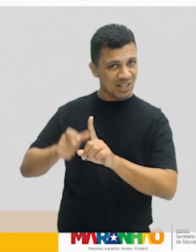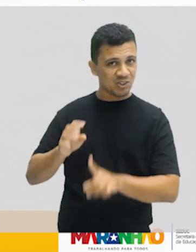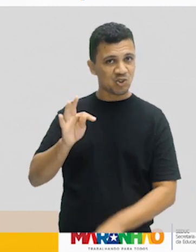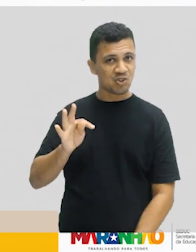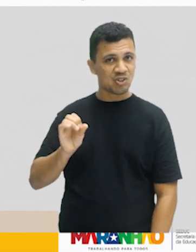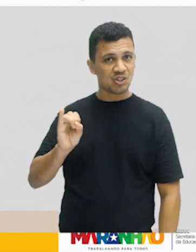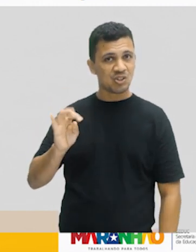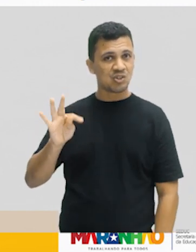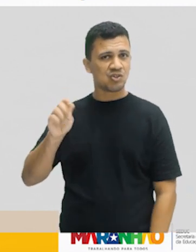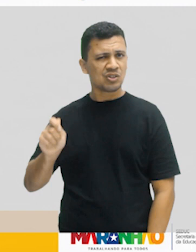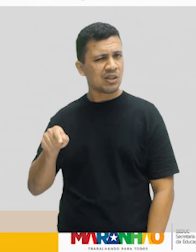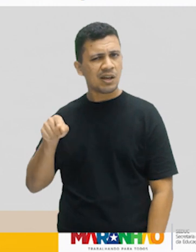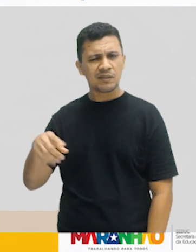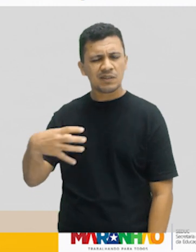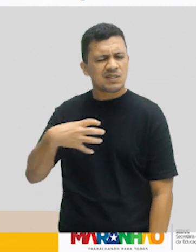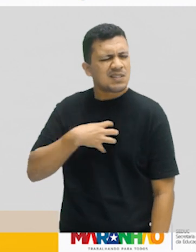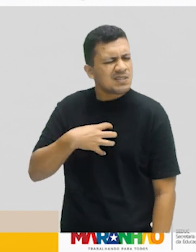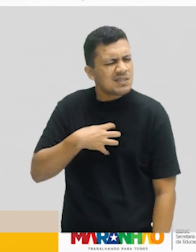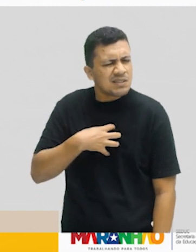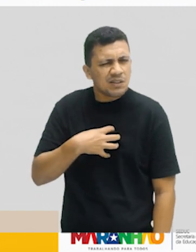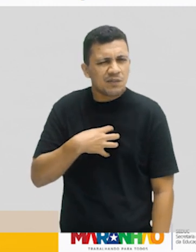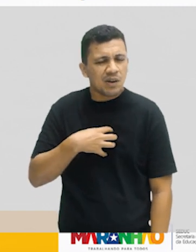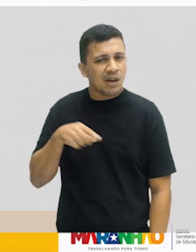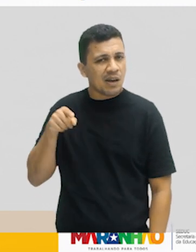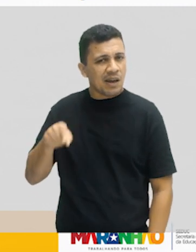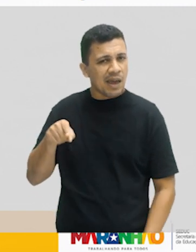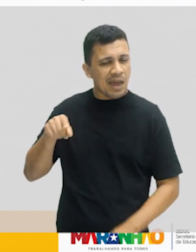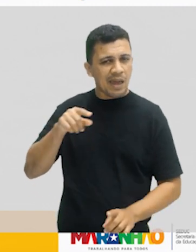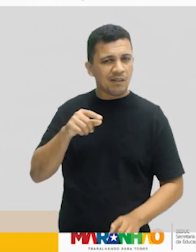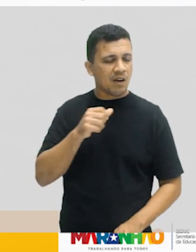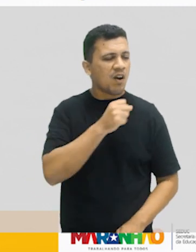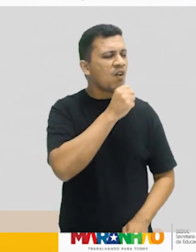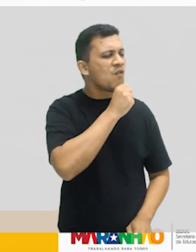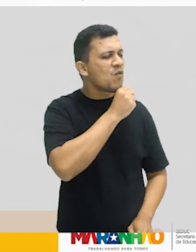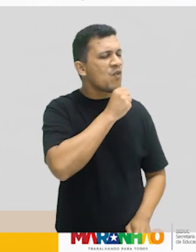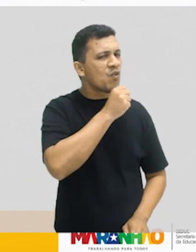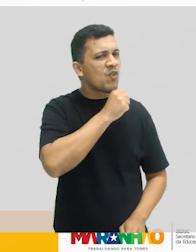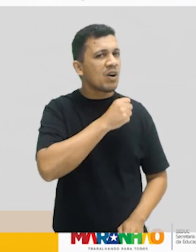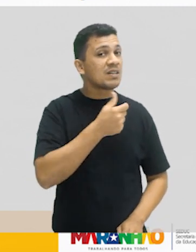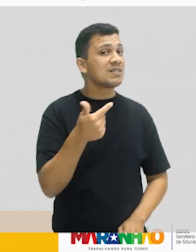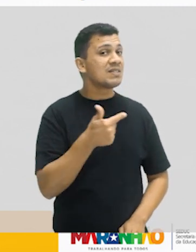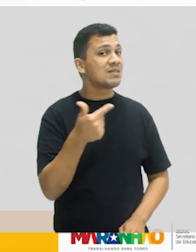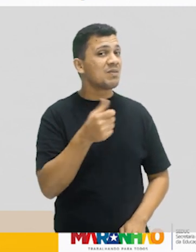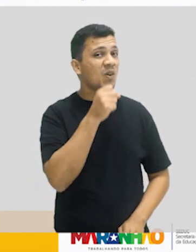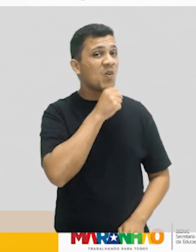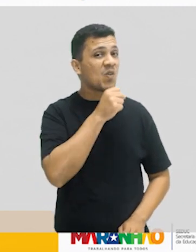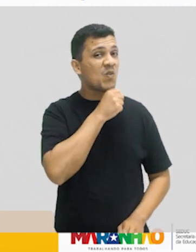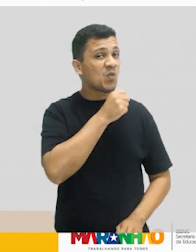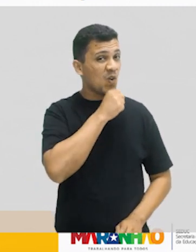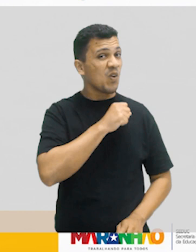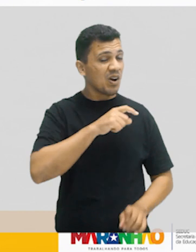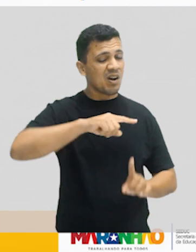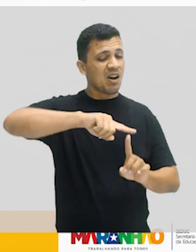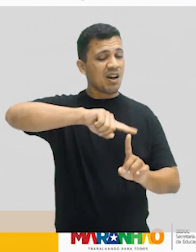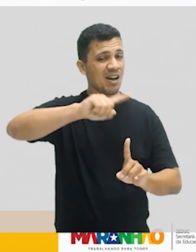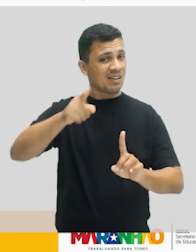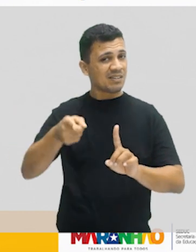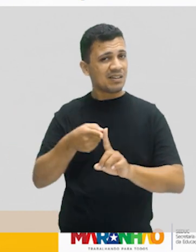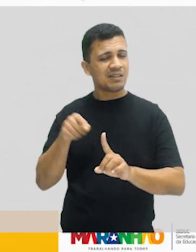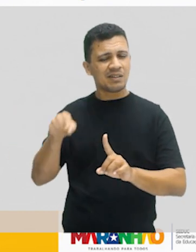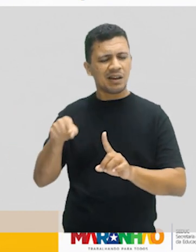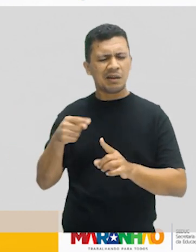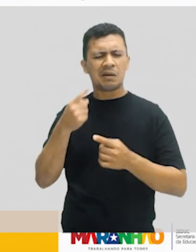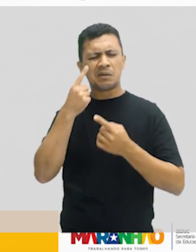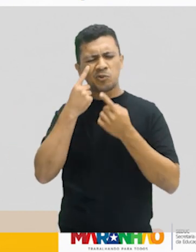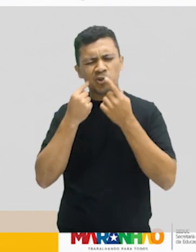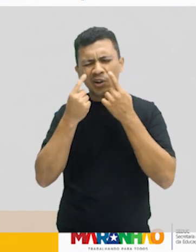Tita era tão sensível que desde que estava no ventre da minha bisabuela, que é a minha avó, né, minha bisavó, chorava e